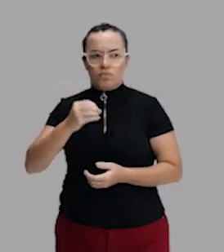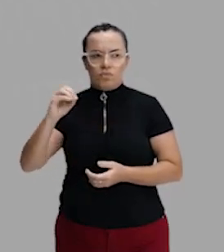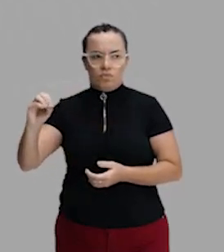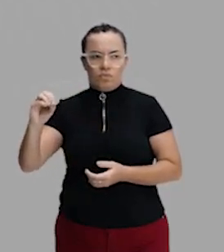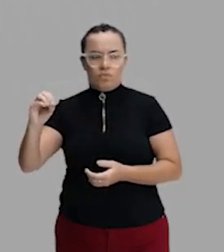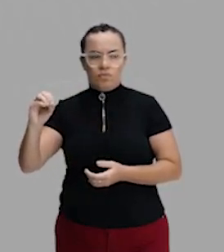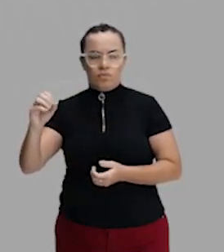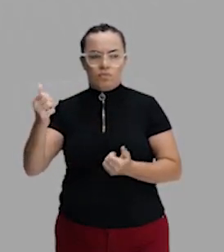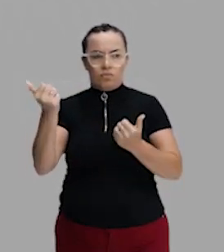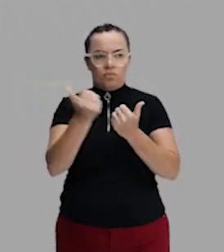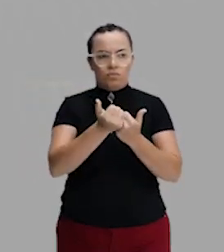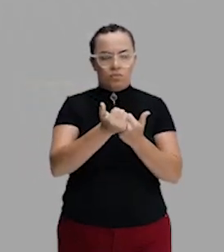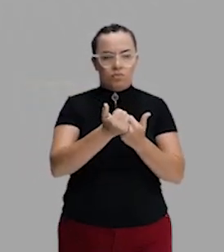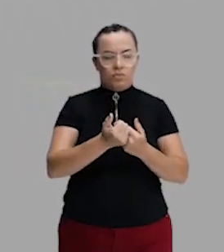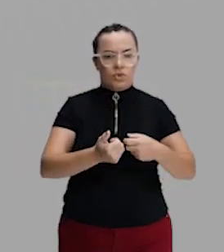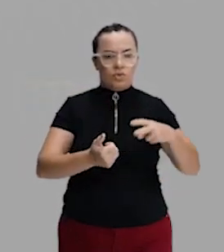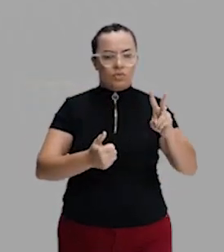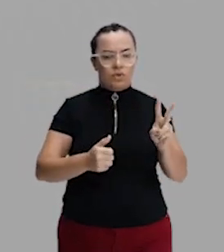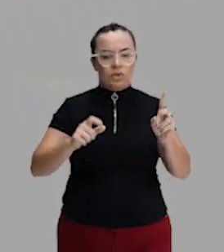o x0 é 1.